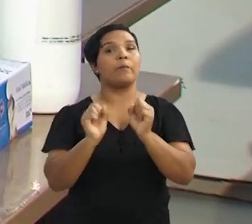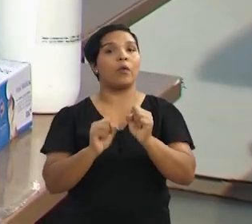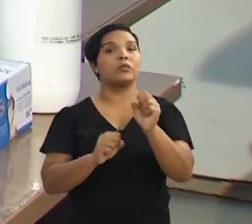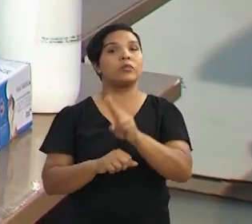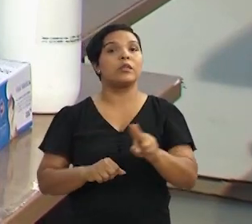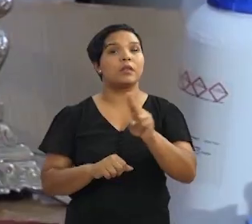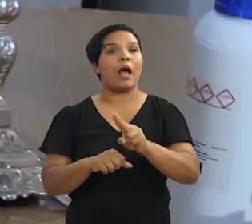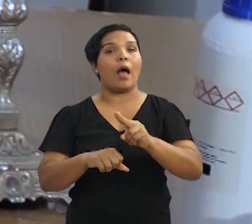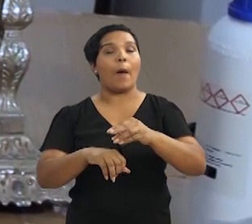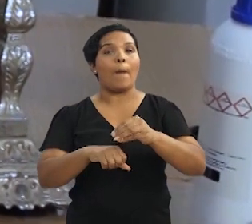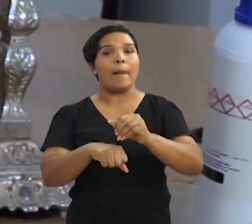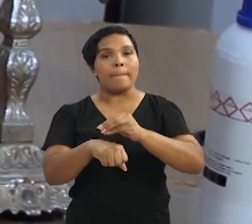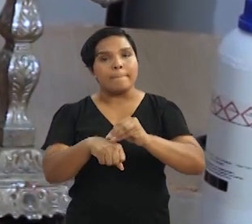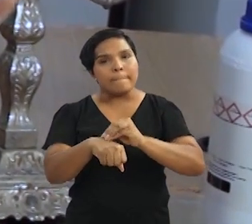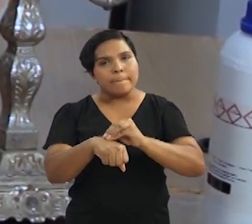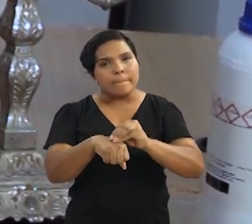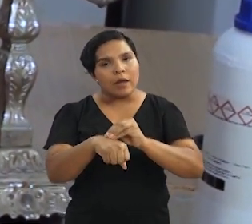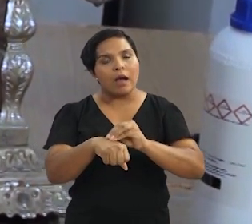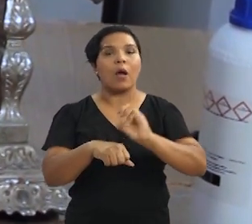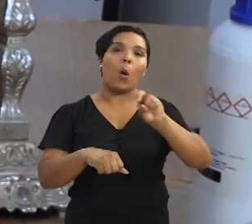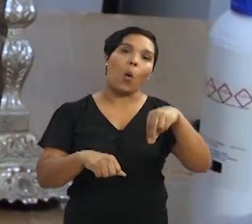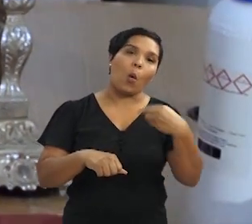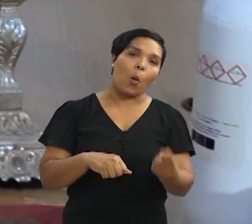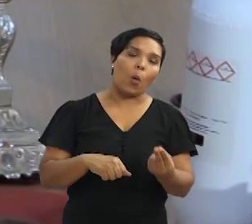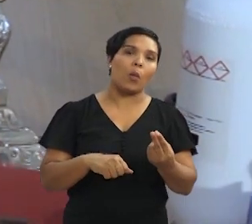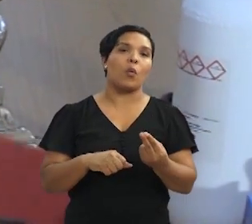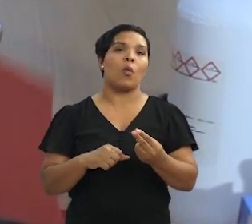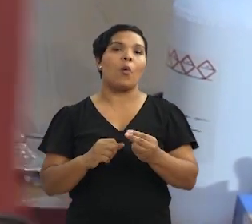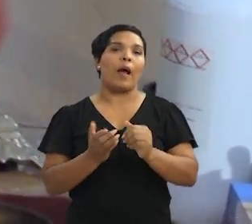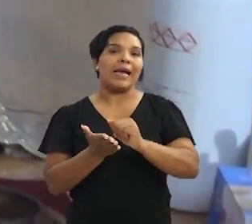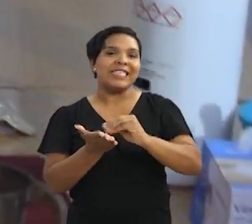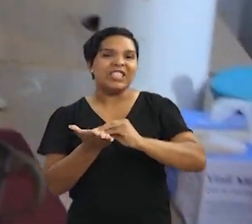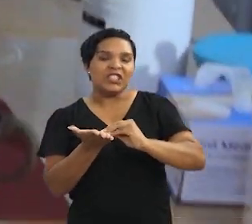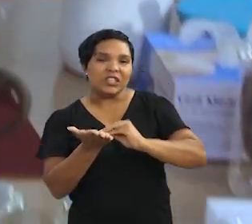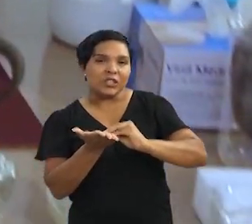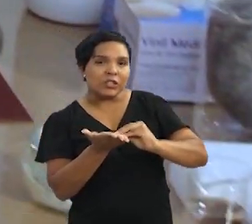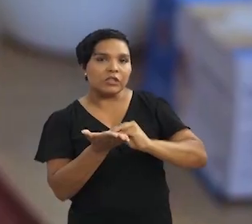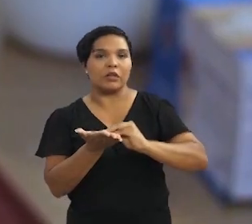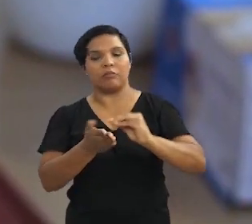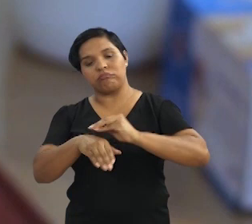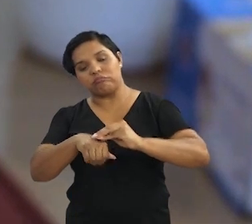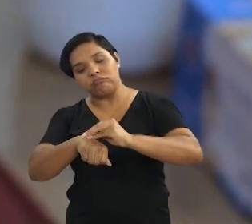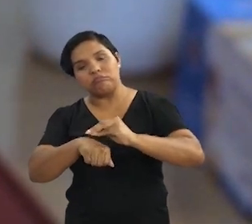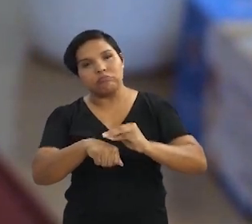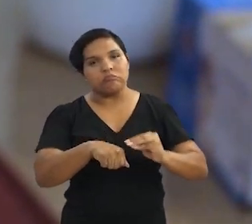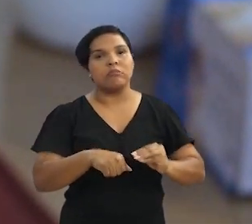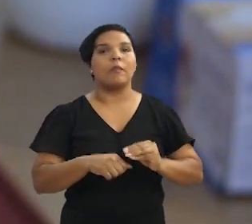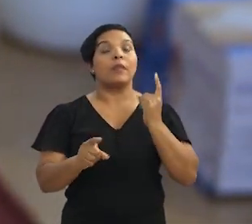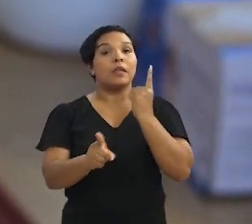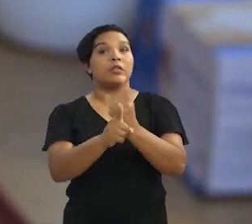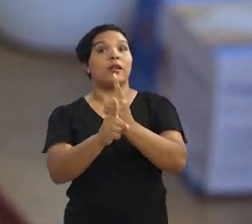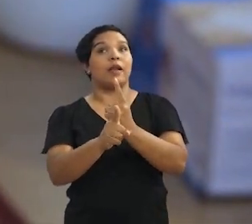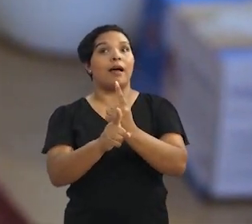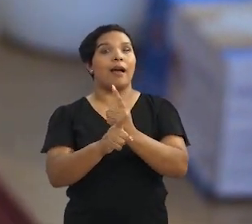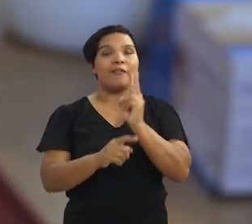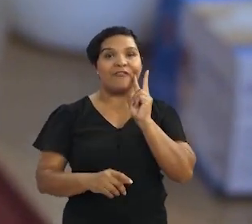abrasivo que pode ser uma palha de aço ou uma lixa. E nas primeiras descobertas,